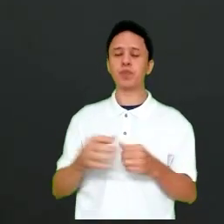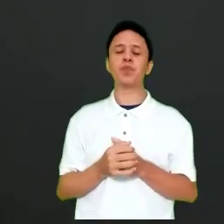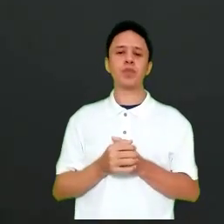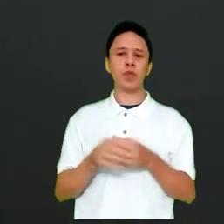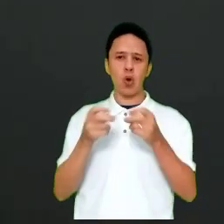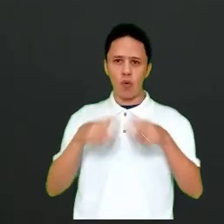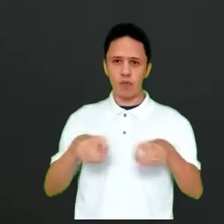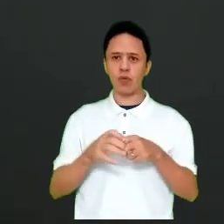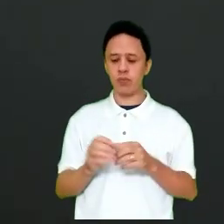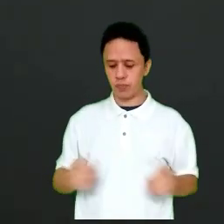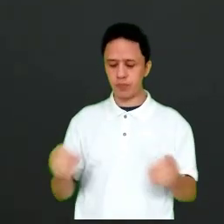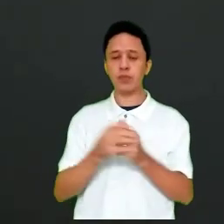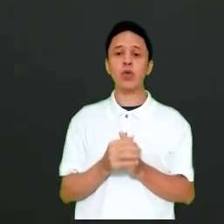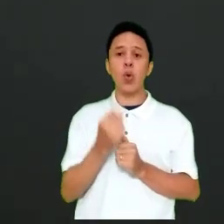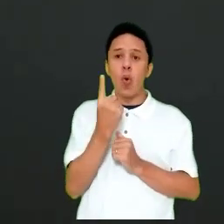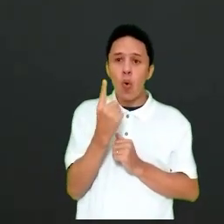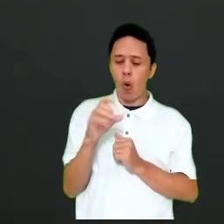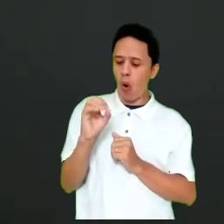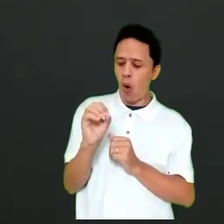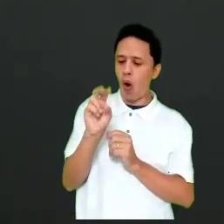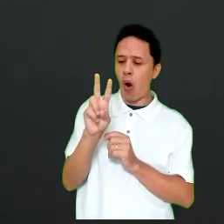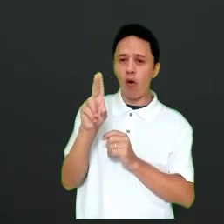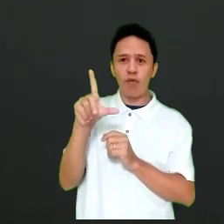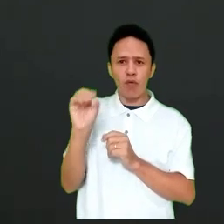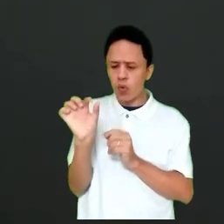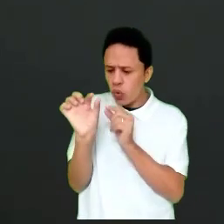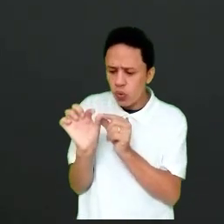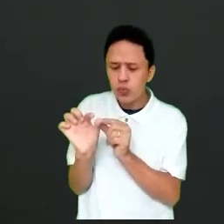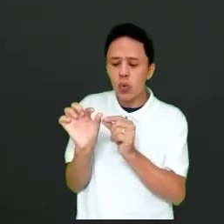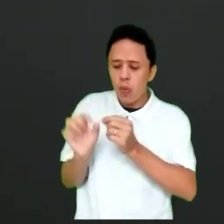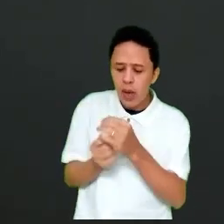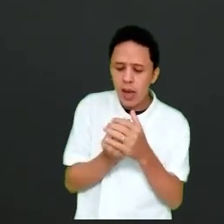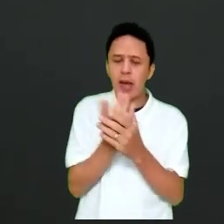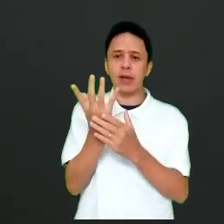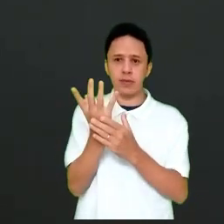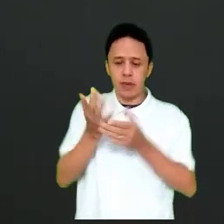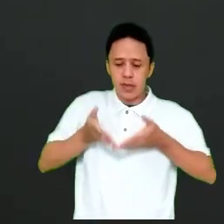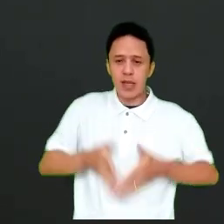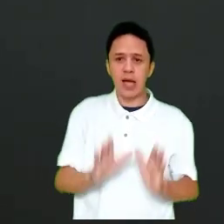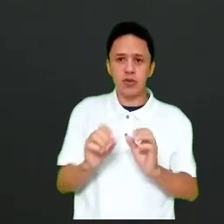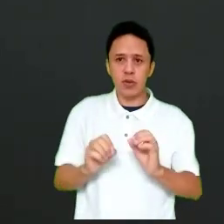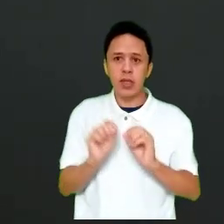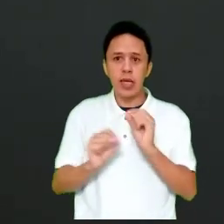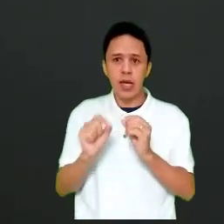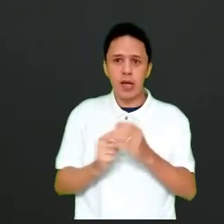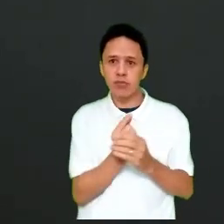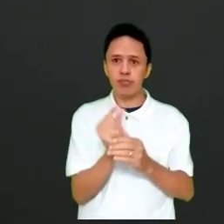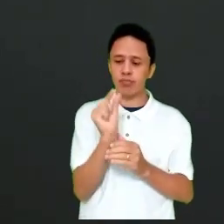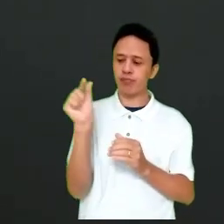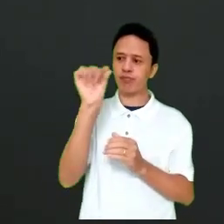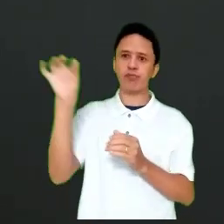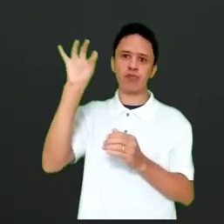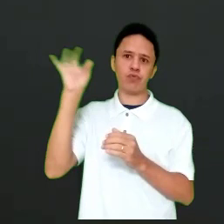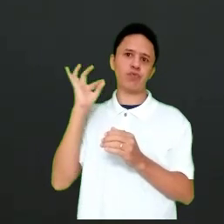óvulos. Repare que apenas um óvulo, só o óvulo, ele dá origem ao zangão. Então o zangão, ele é